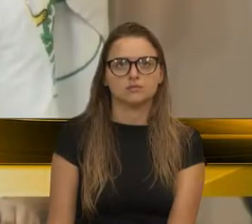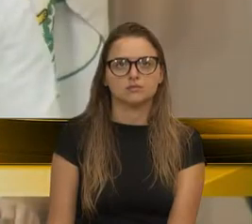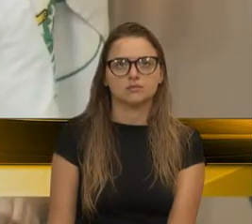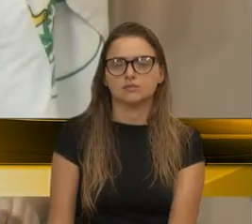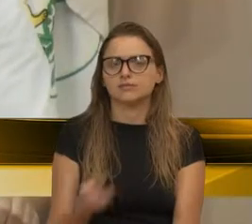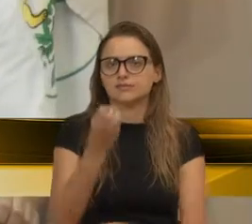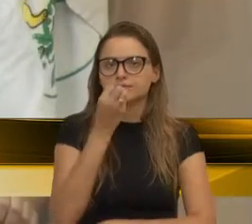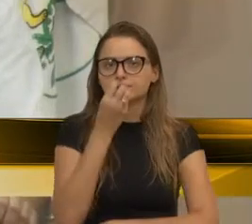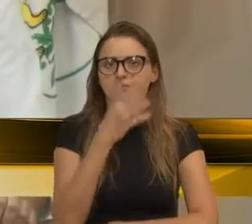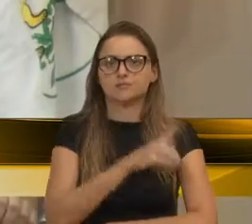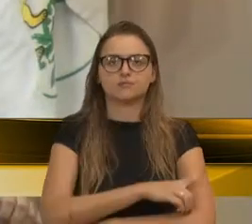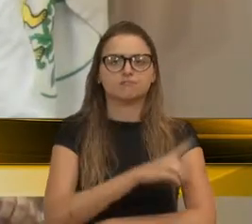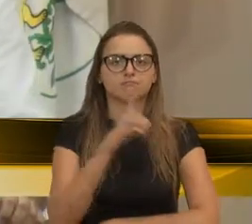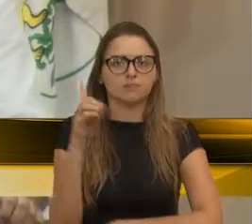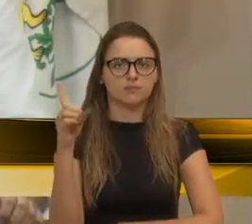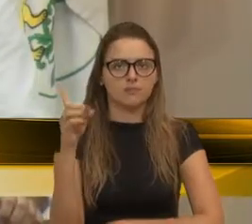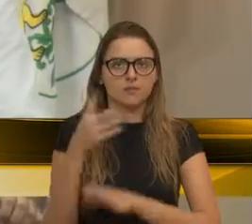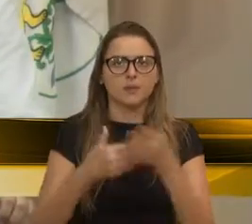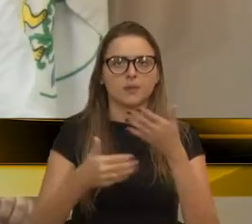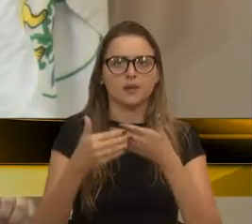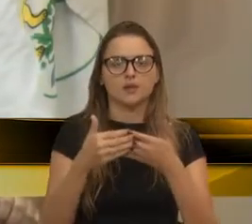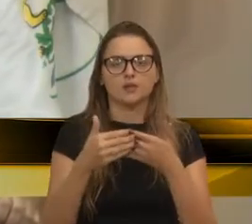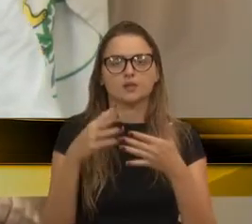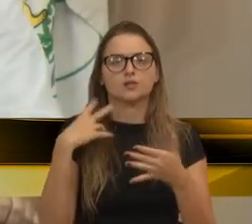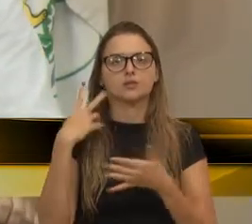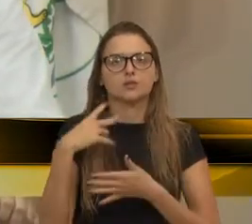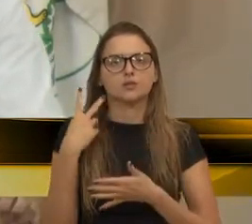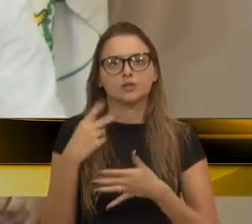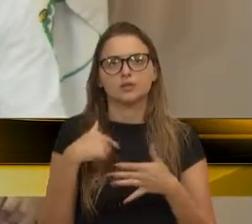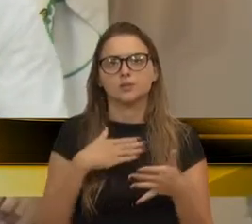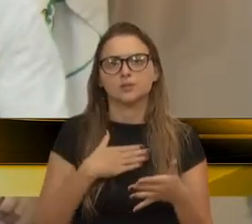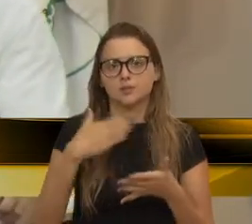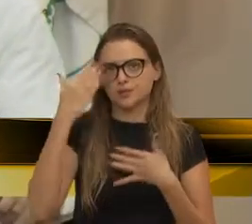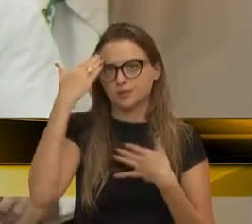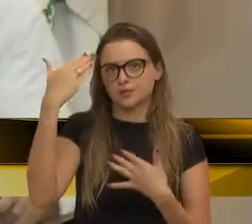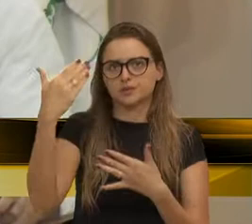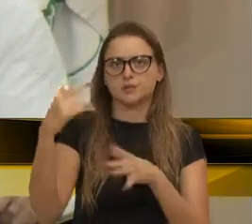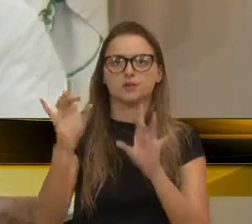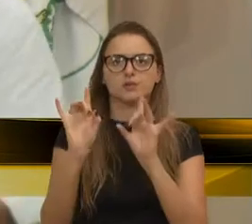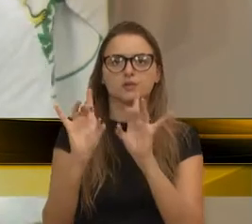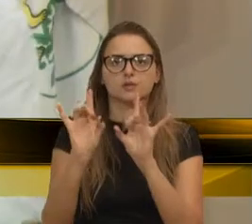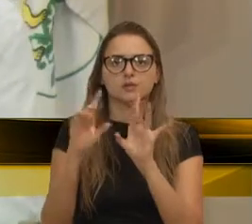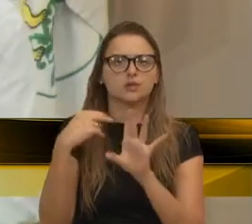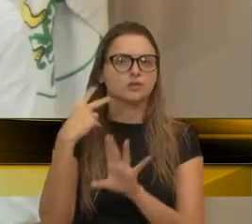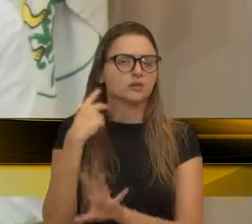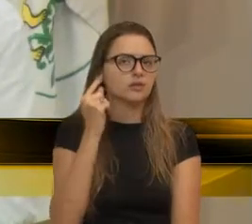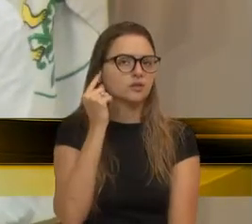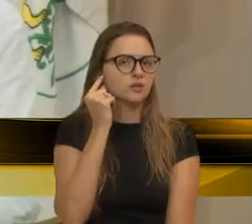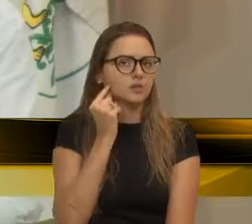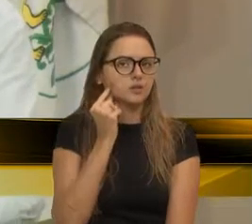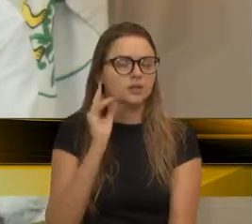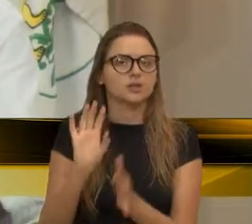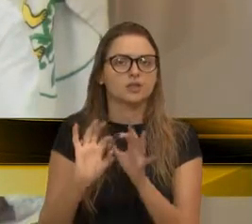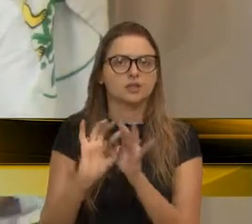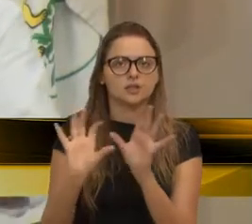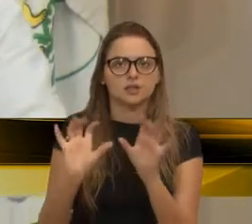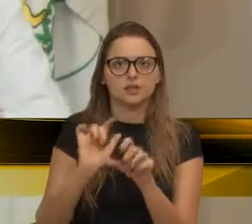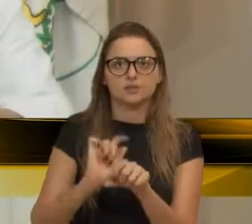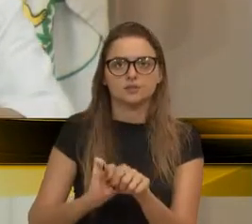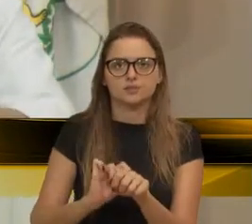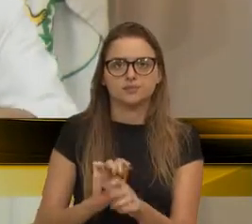Bom dia, nobres pares. Meu agradecimento especial ao vereador Arlindo Bandeira pela cedência do seu espaço.